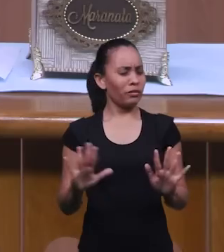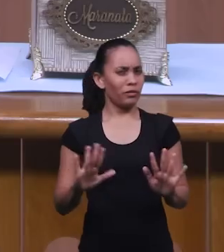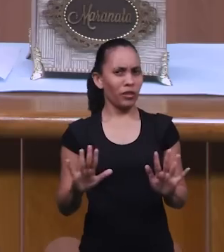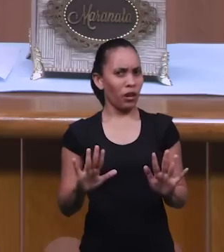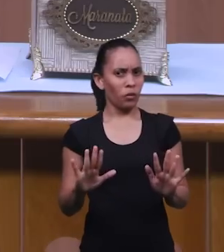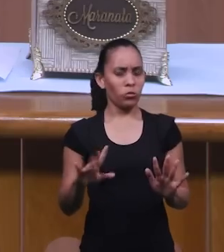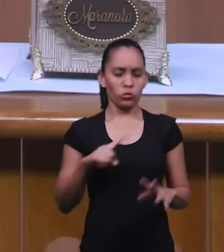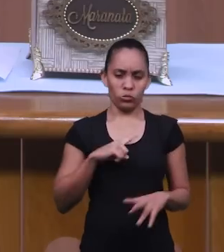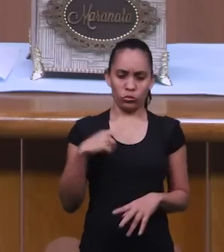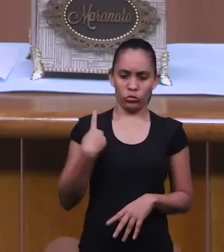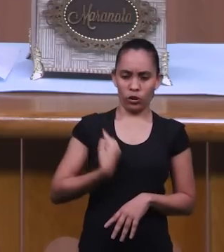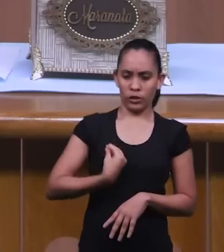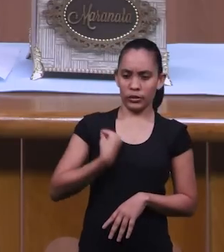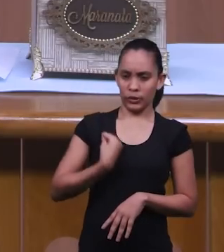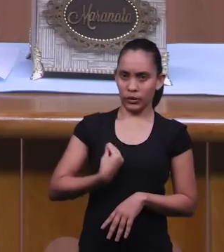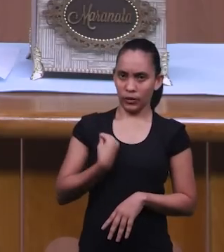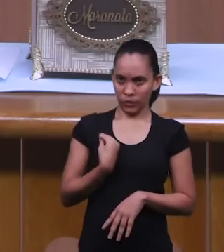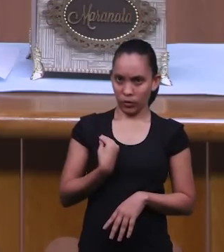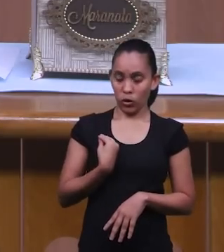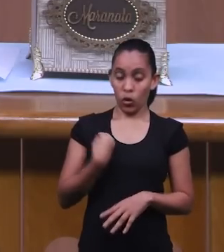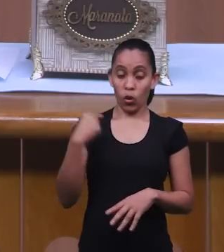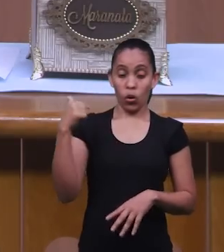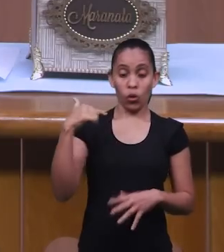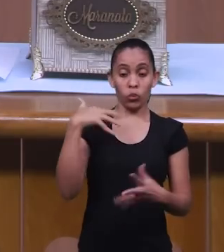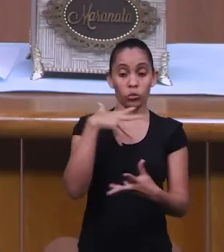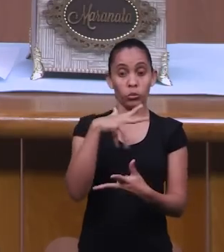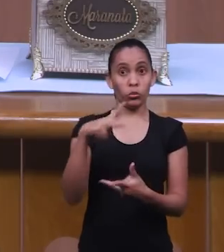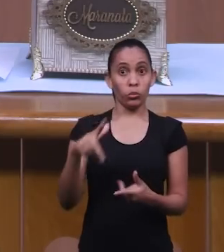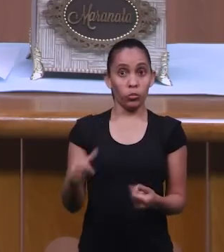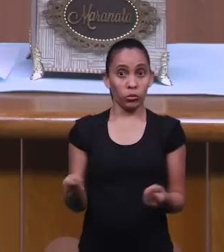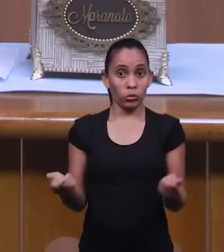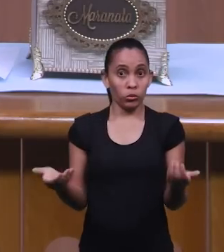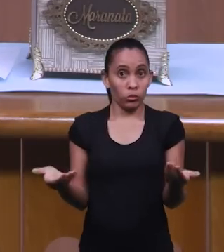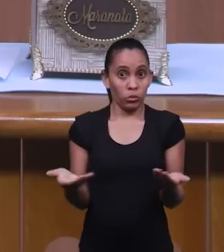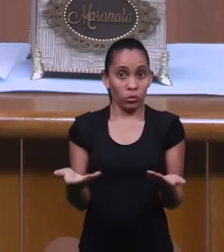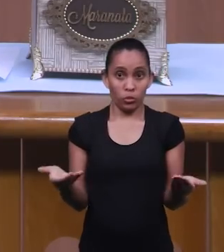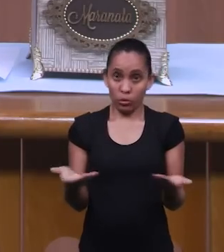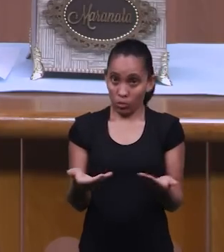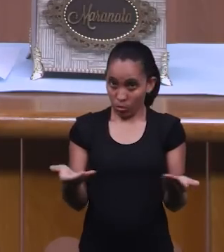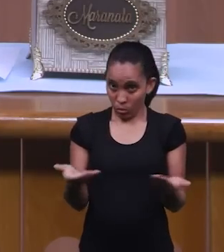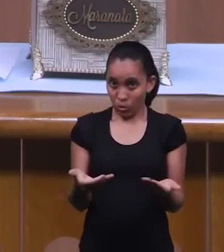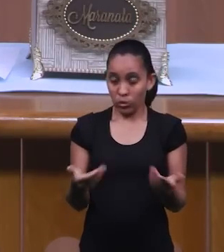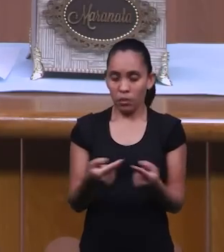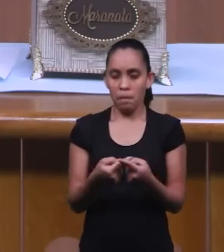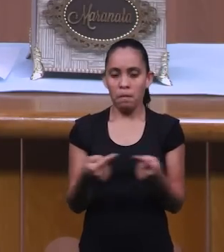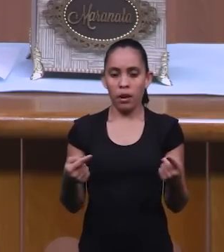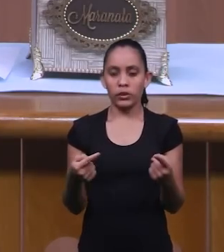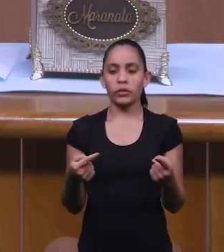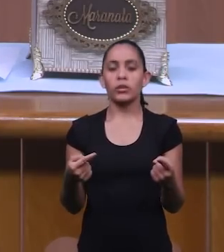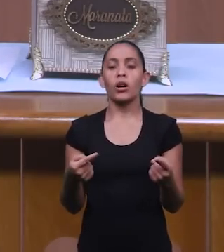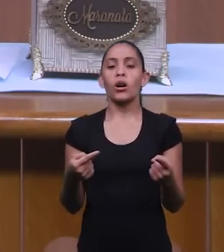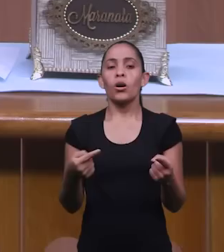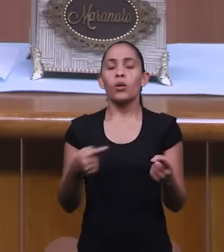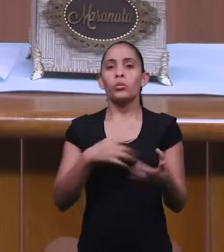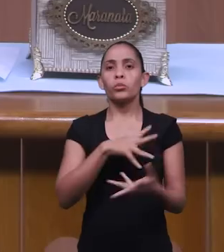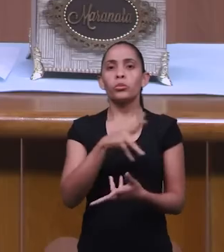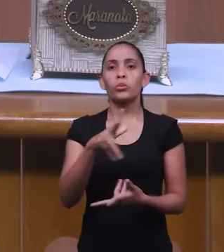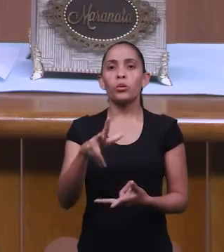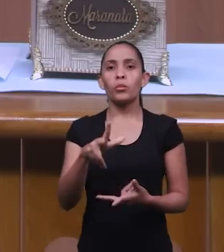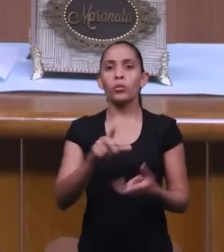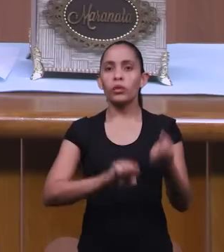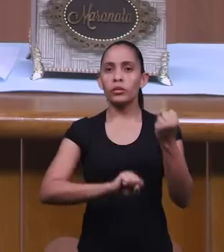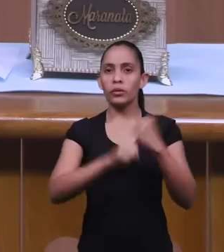que não. Nós vivemos num mundo hoje, não agropastoril mais, mas num mundo industrializado, dependente